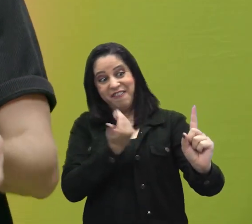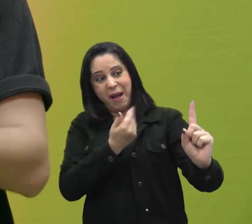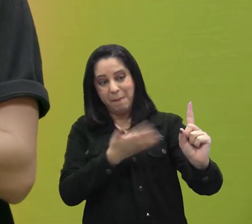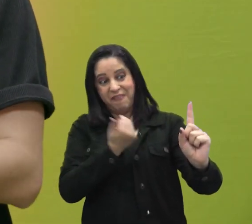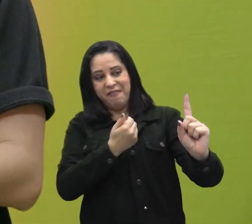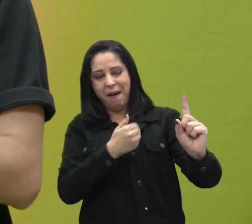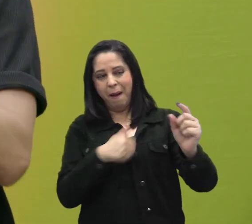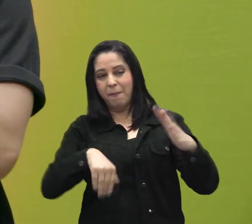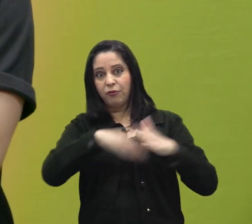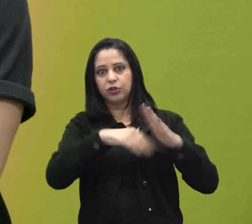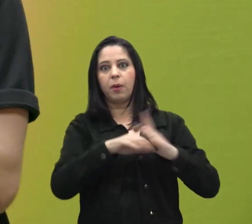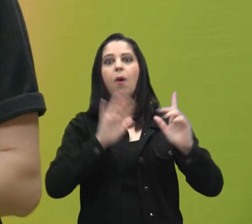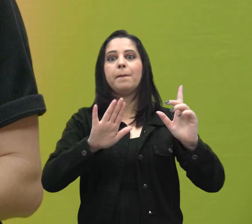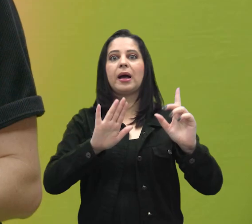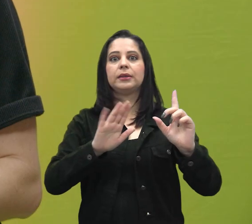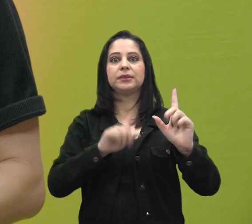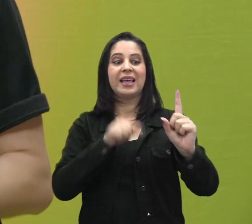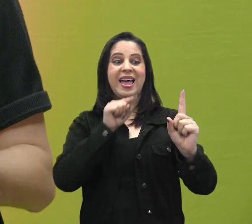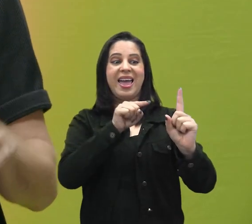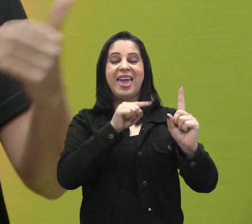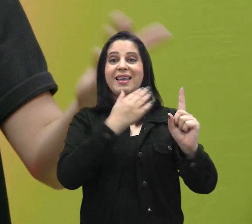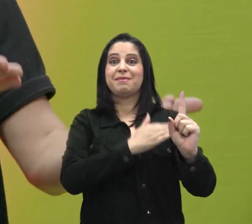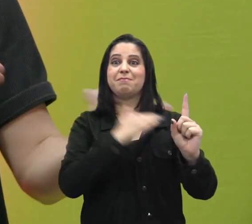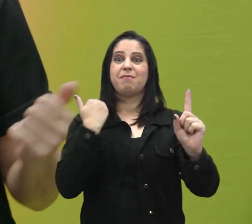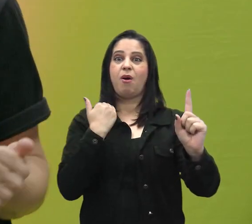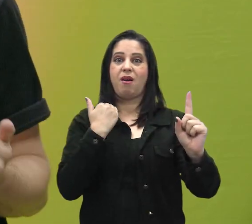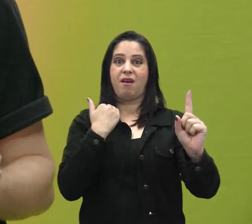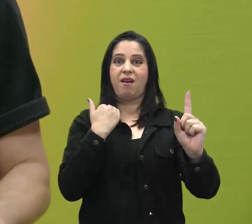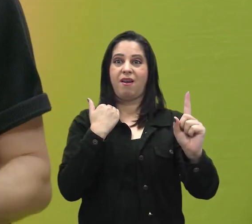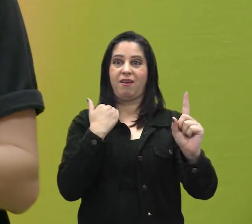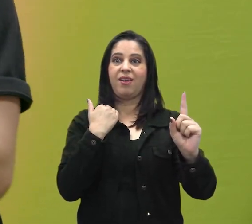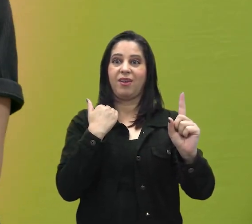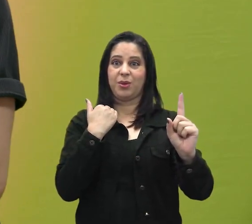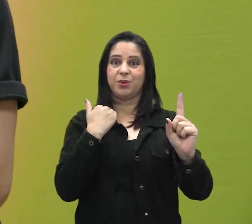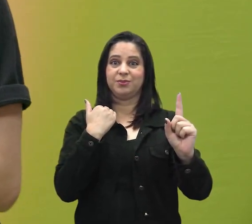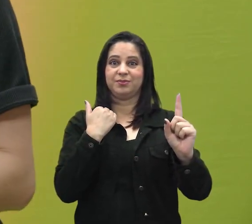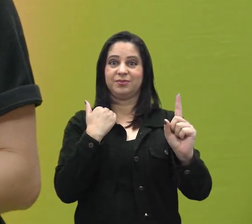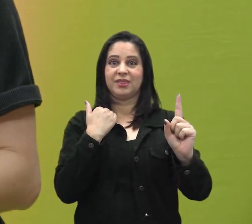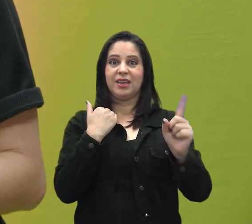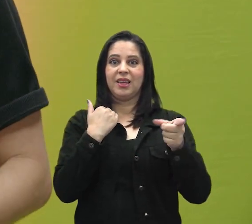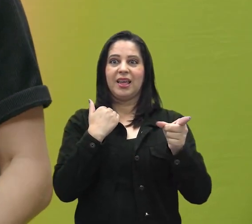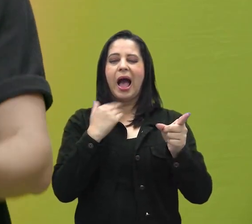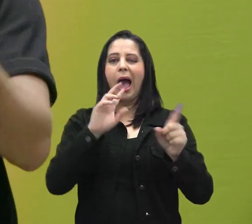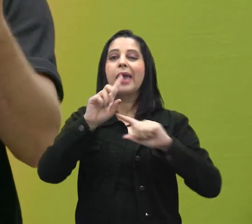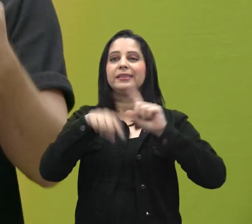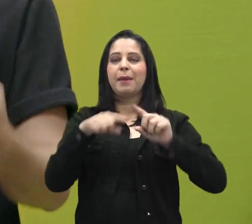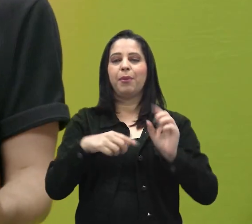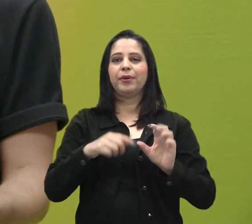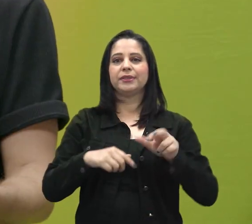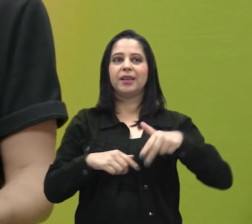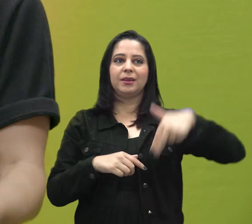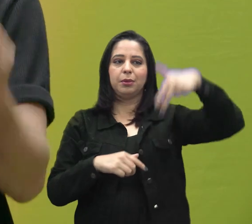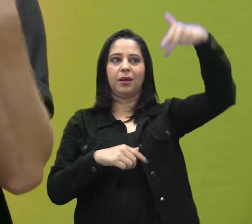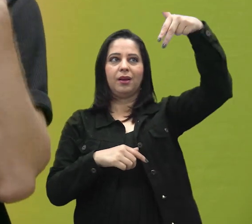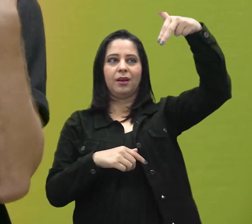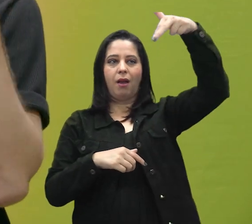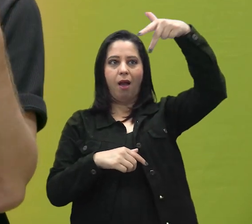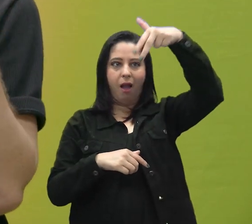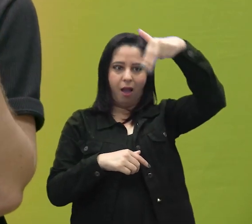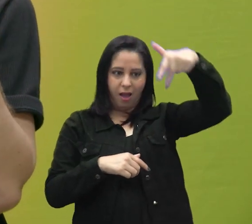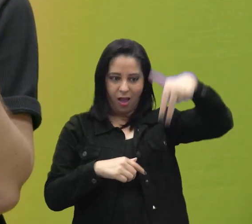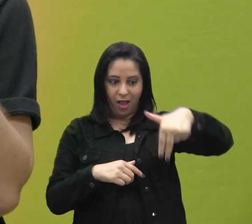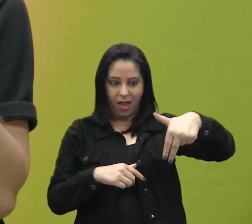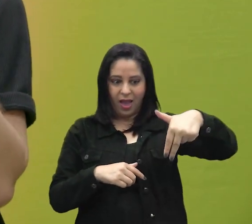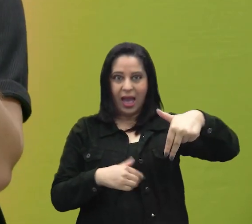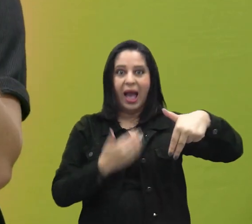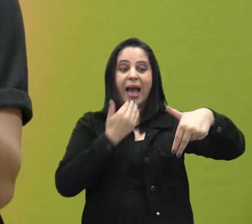entendi. E numa dessa, o amigo morre. E ele descobre que a mulher vai se casar com outro cara da empresa. E ele volta pra terra para pedir pro amigo